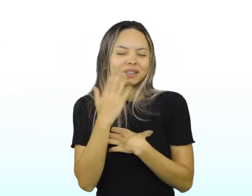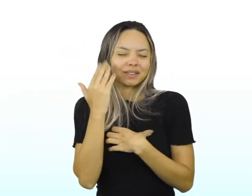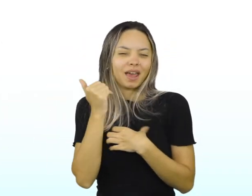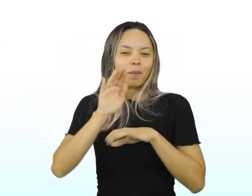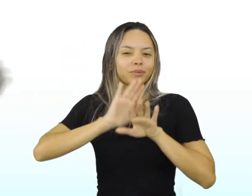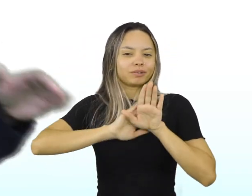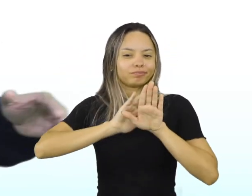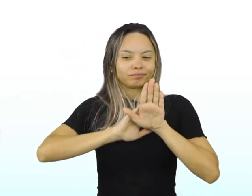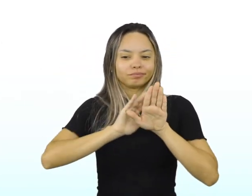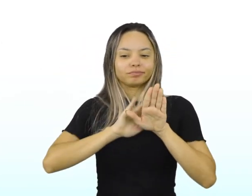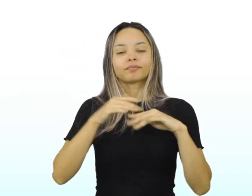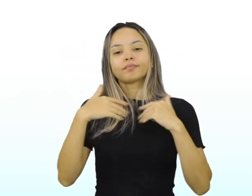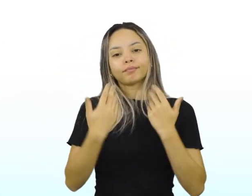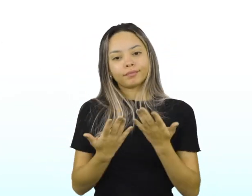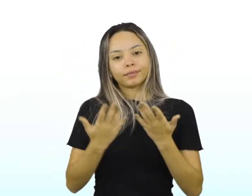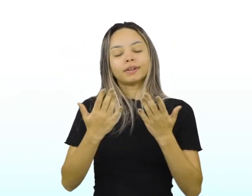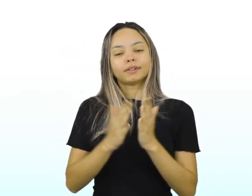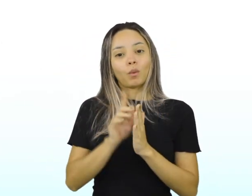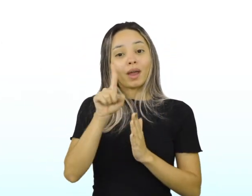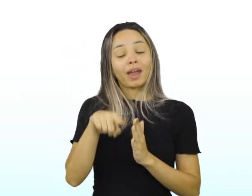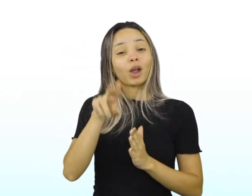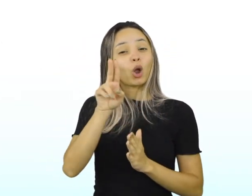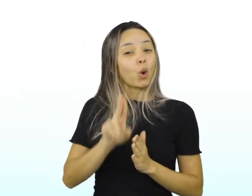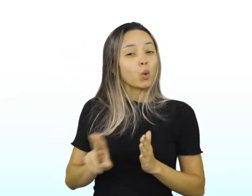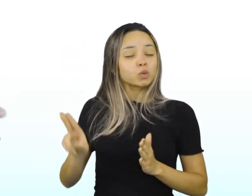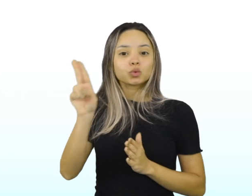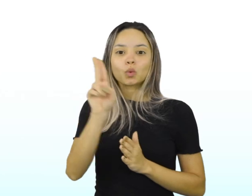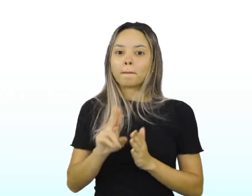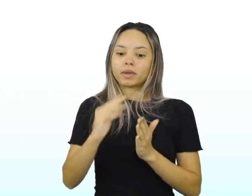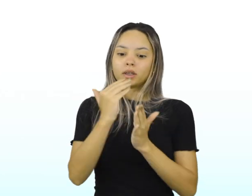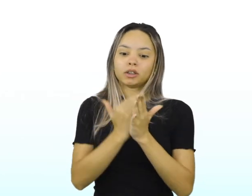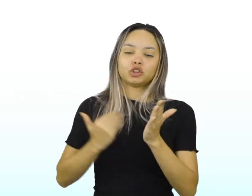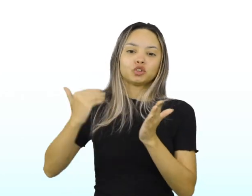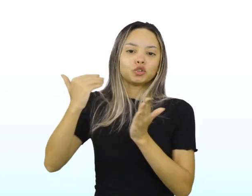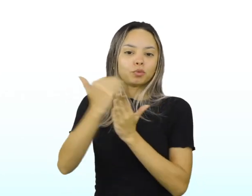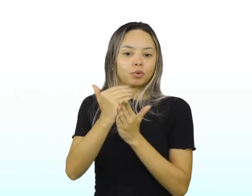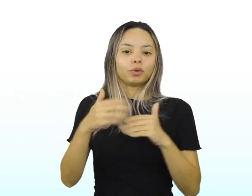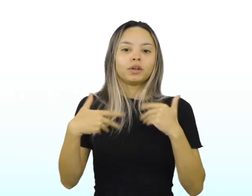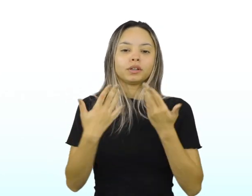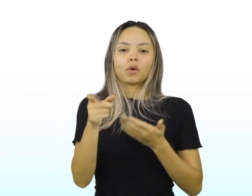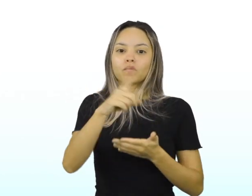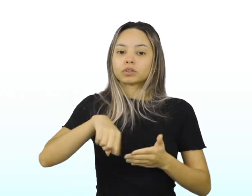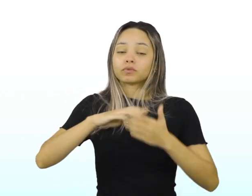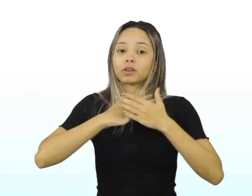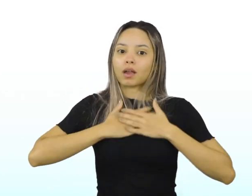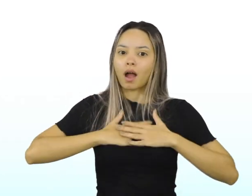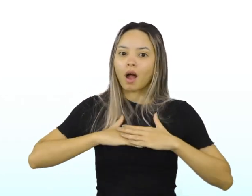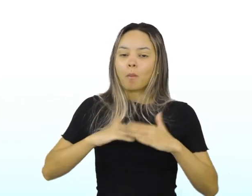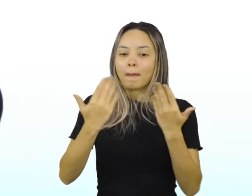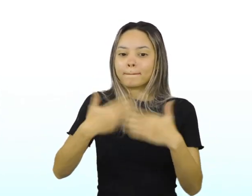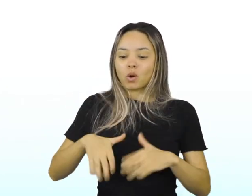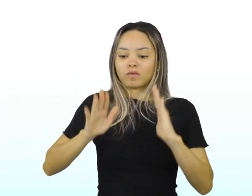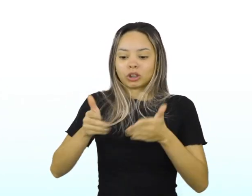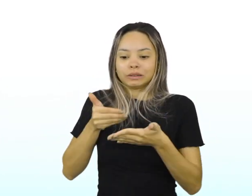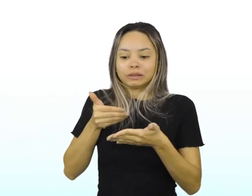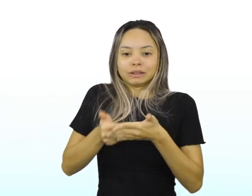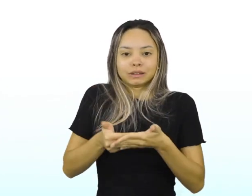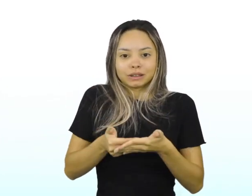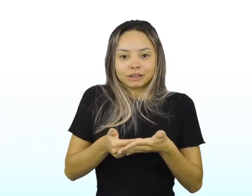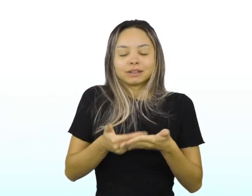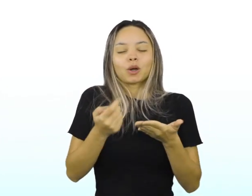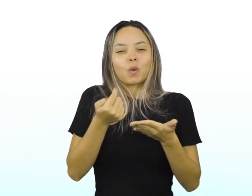signo dos produtos. Tem tudo a ver com o consumismo e com a própria obsolescência planejada. Fique calmo, a prova do Enem